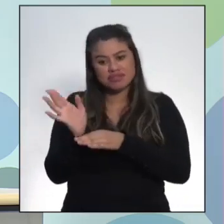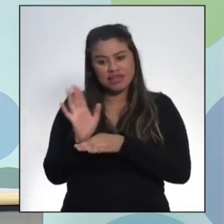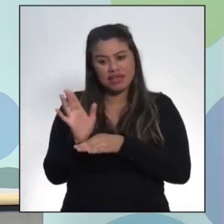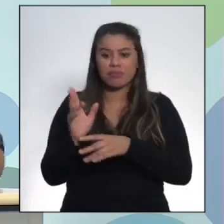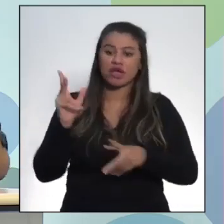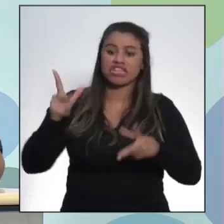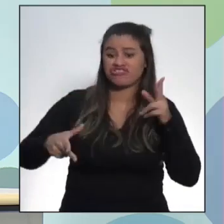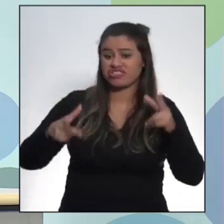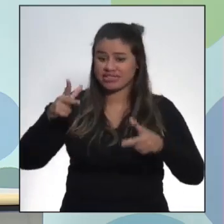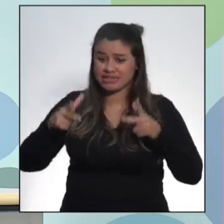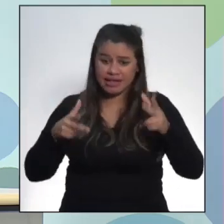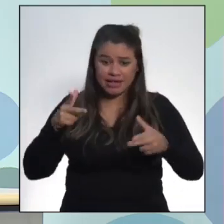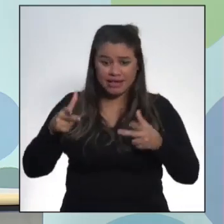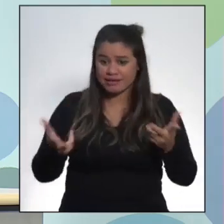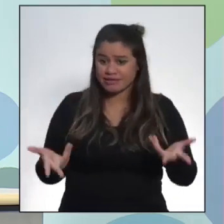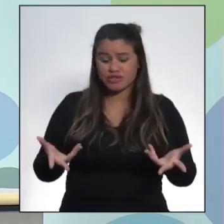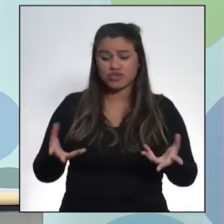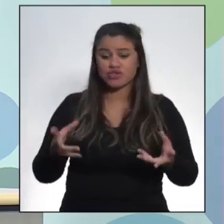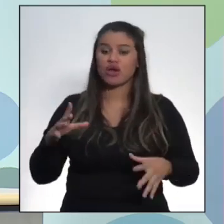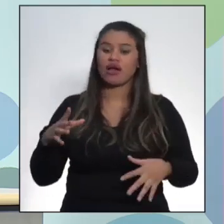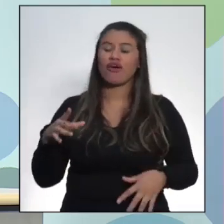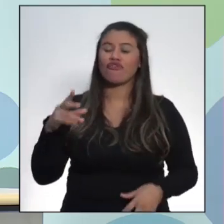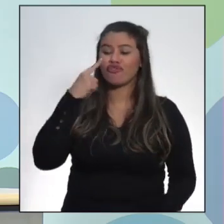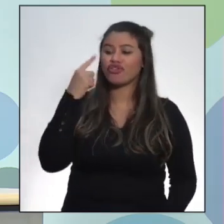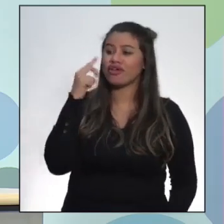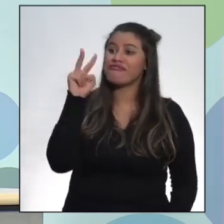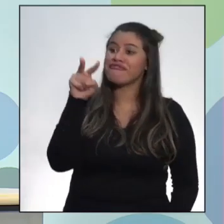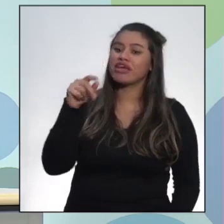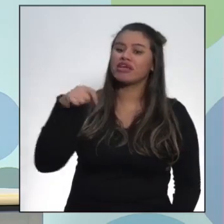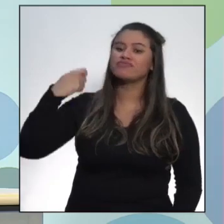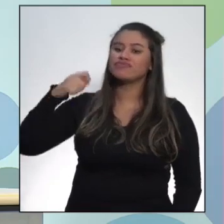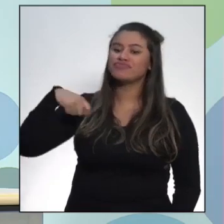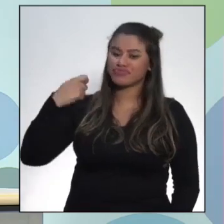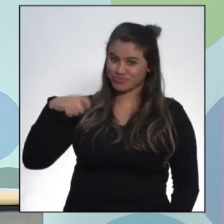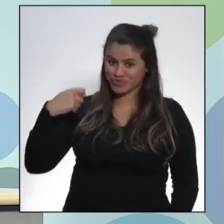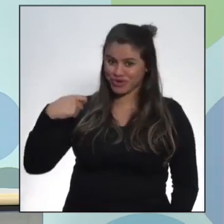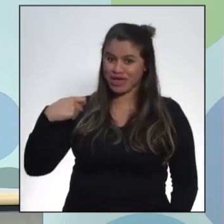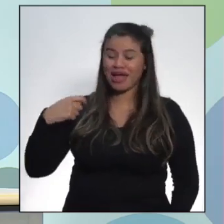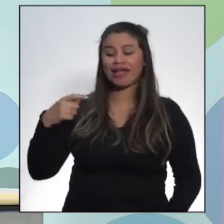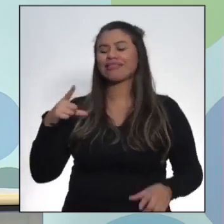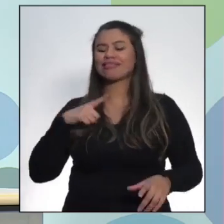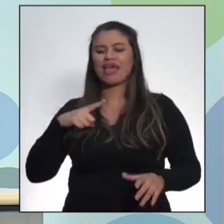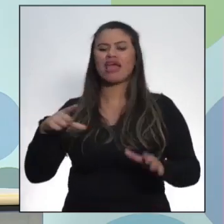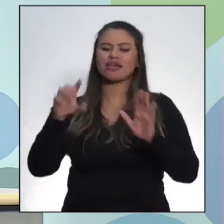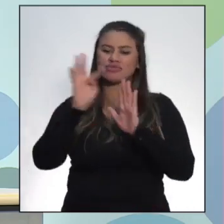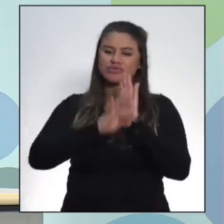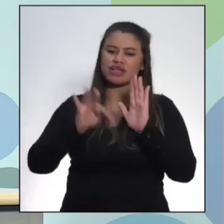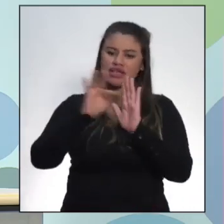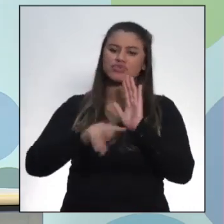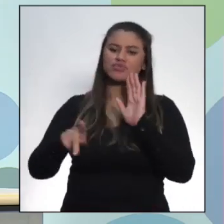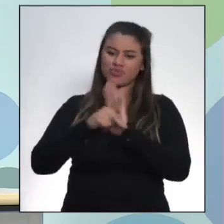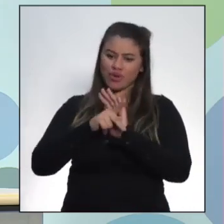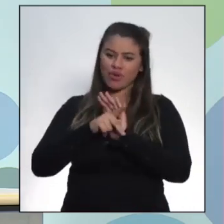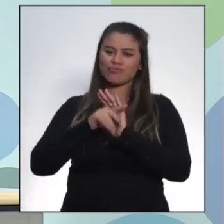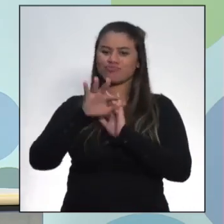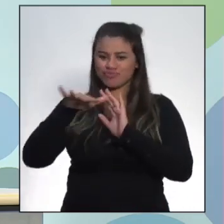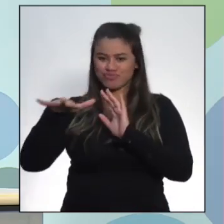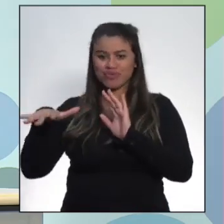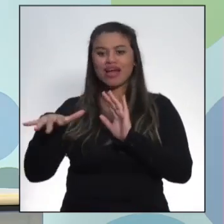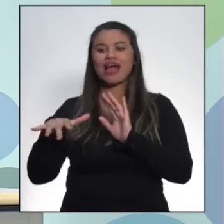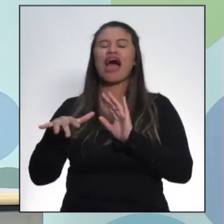série. Todos aqueles atores que você adora assistir, eles receberam um texto desse, cheio de rubricas, com aquelas atitudes que eles têm que tomar